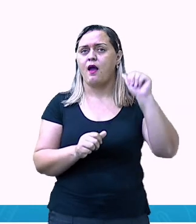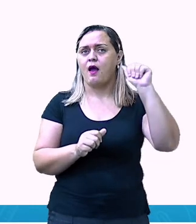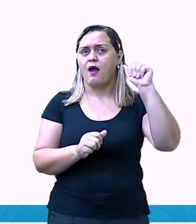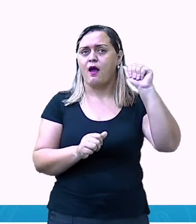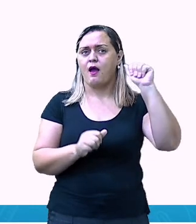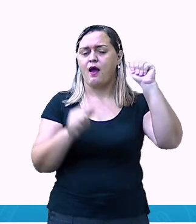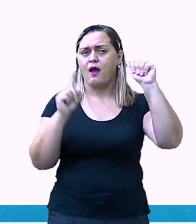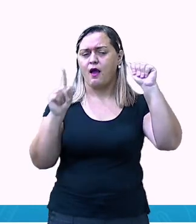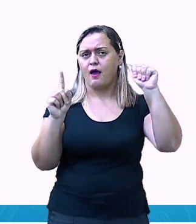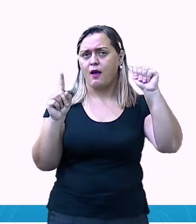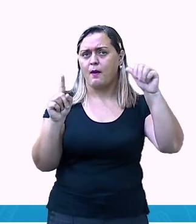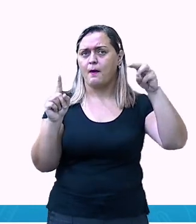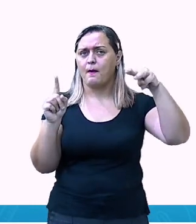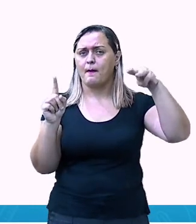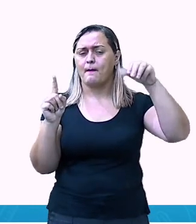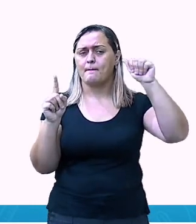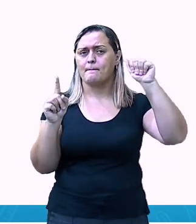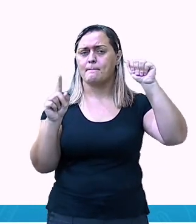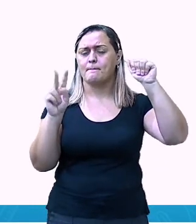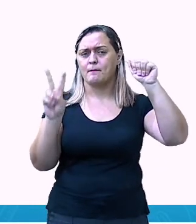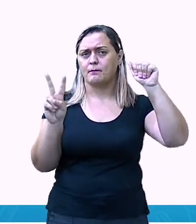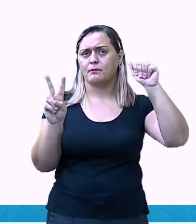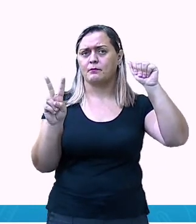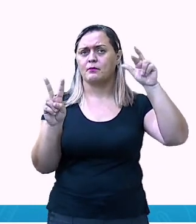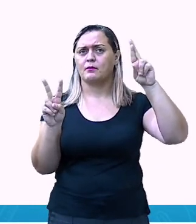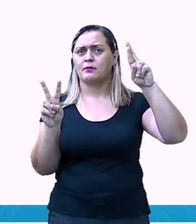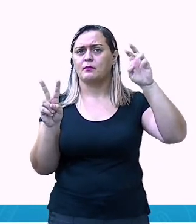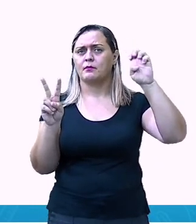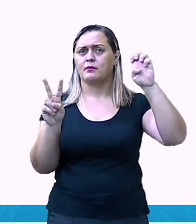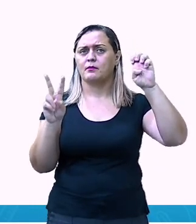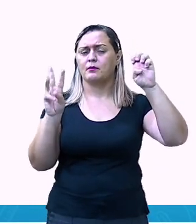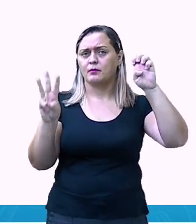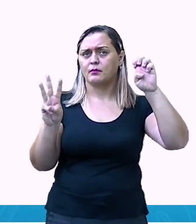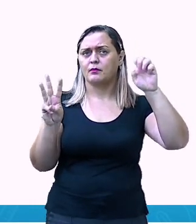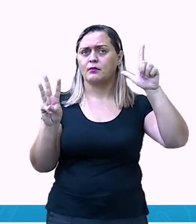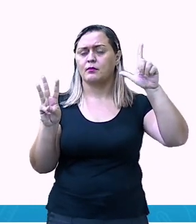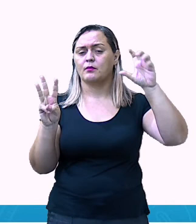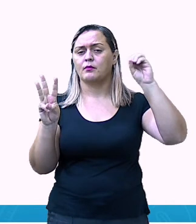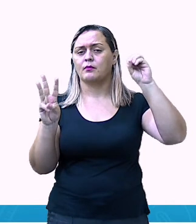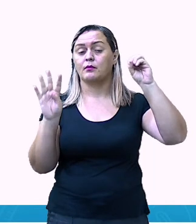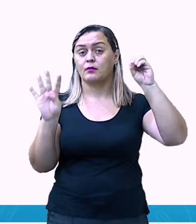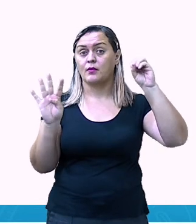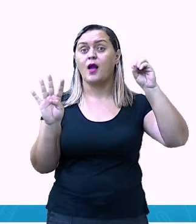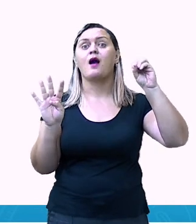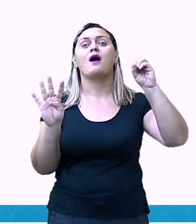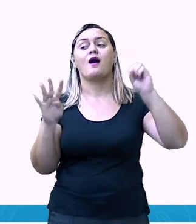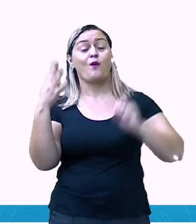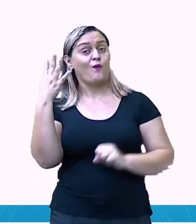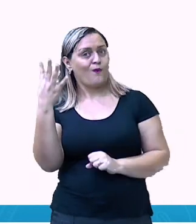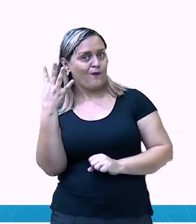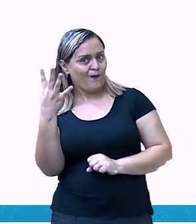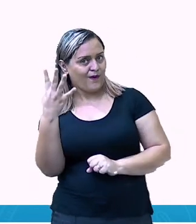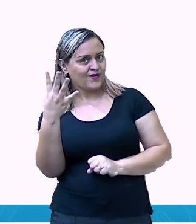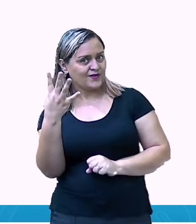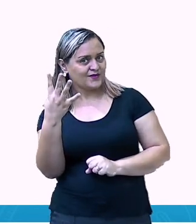ré, ló. 4 sílabas, muito fácil. Olha os hífens